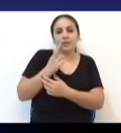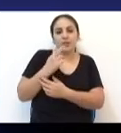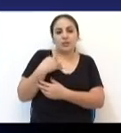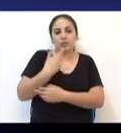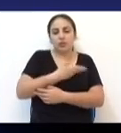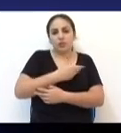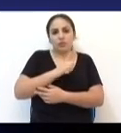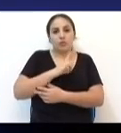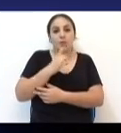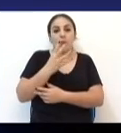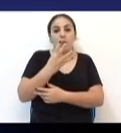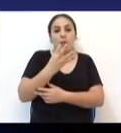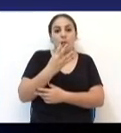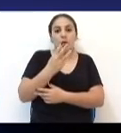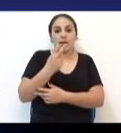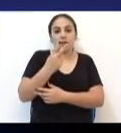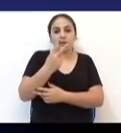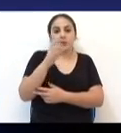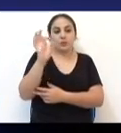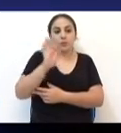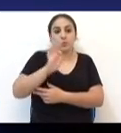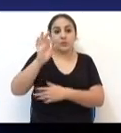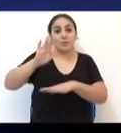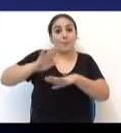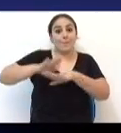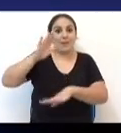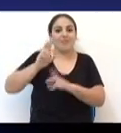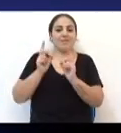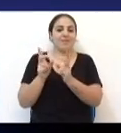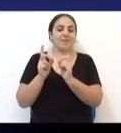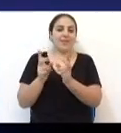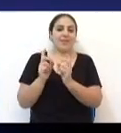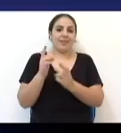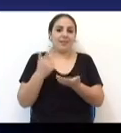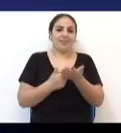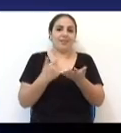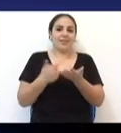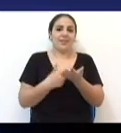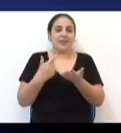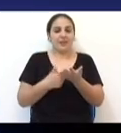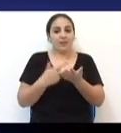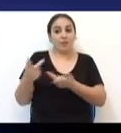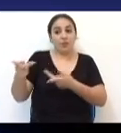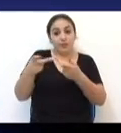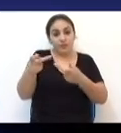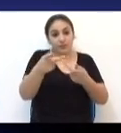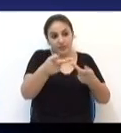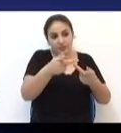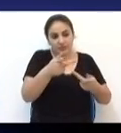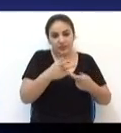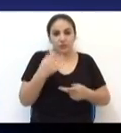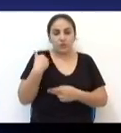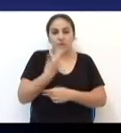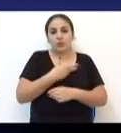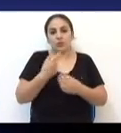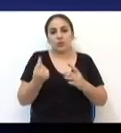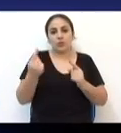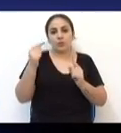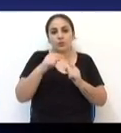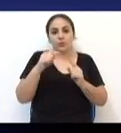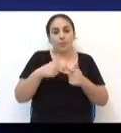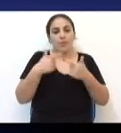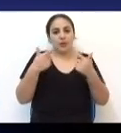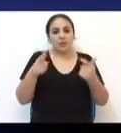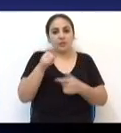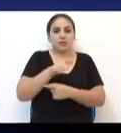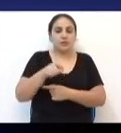realmente, nós tivemos 42% a mais de vendas de livro, visitação, que é o nosso objetivo